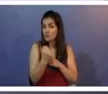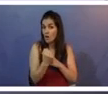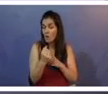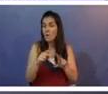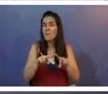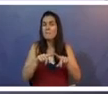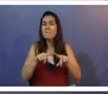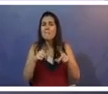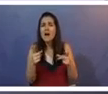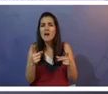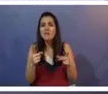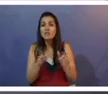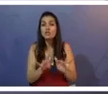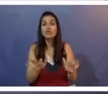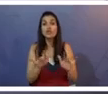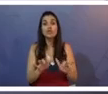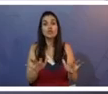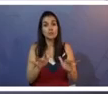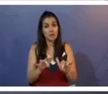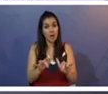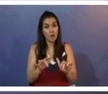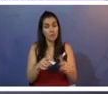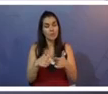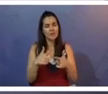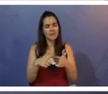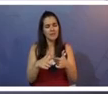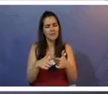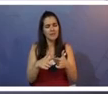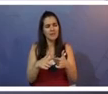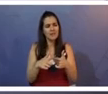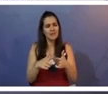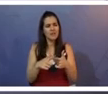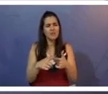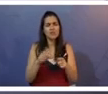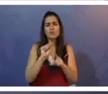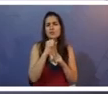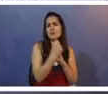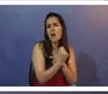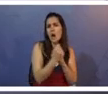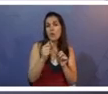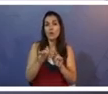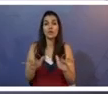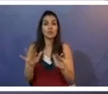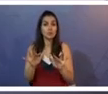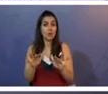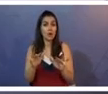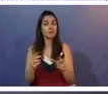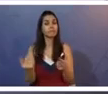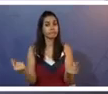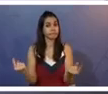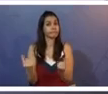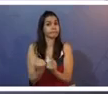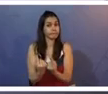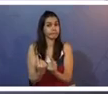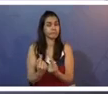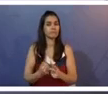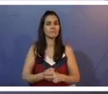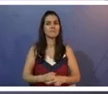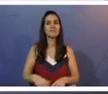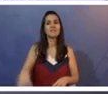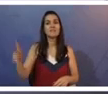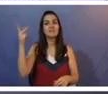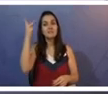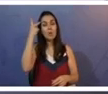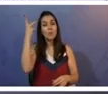que as desigualdades digitais, elas estão dentro das desigualdades sociais. São Paulo.